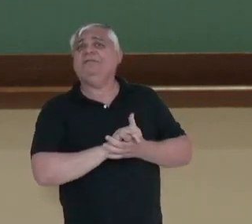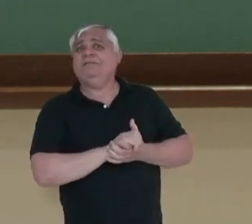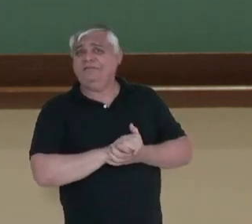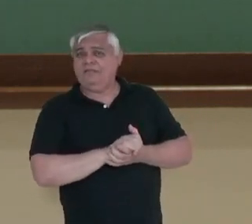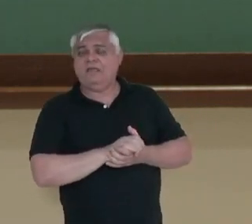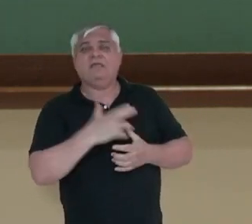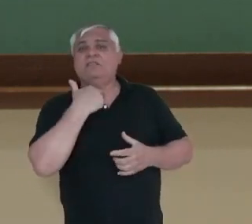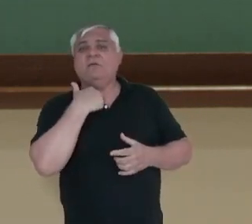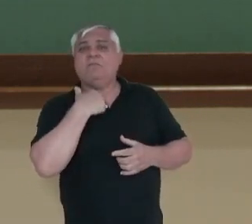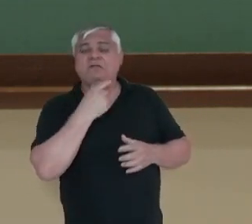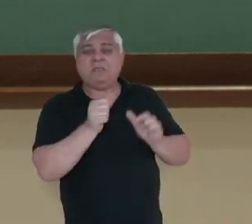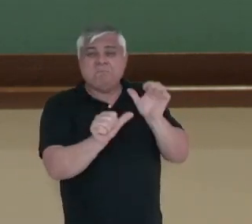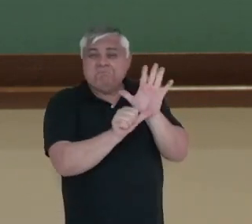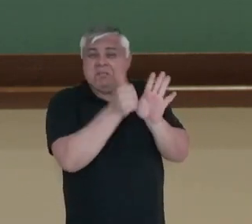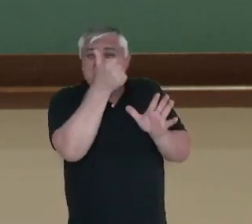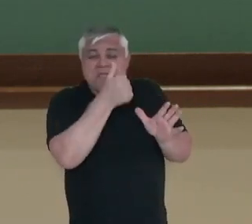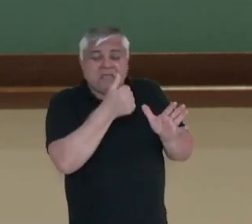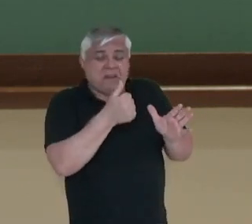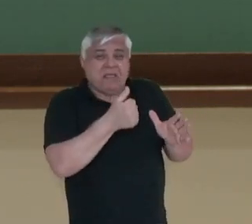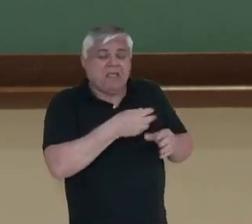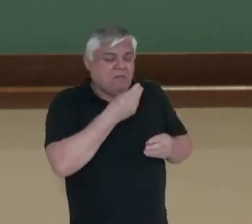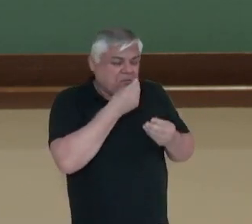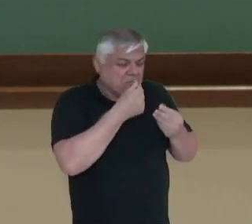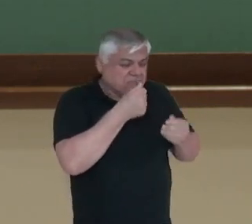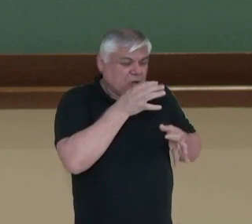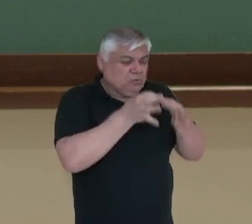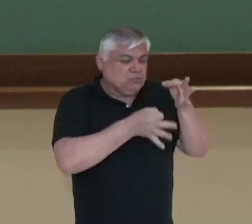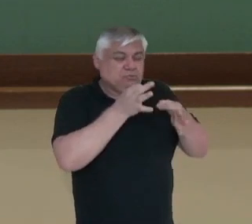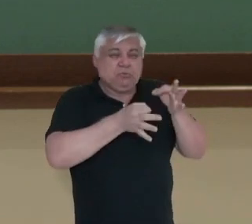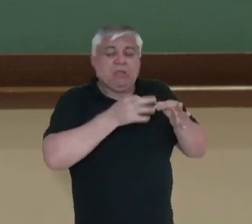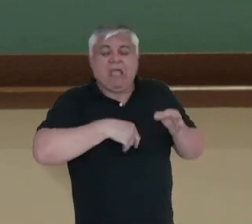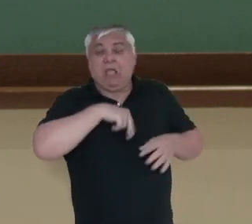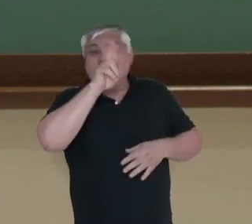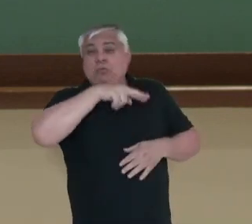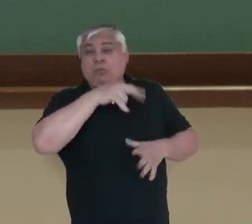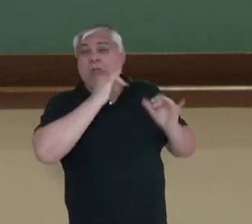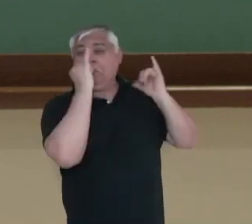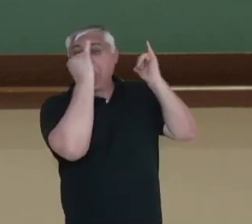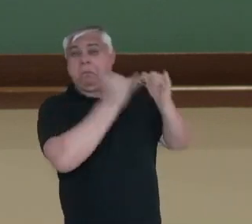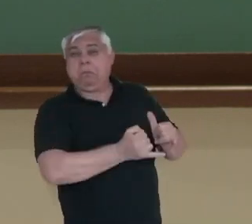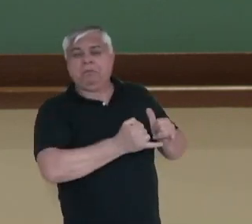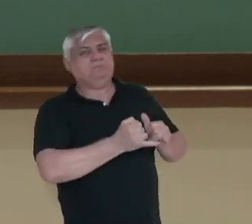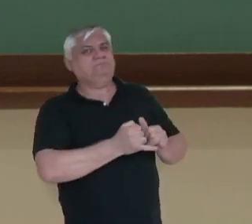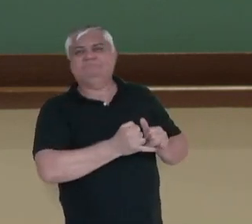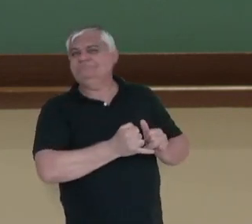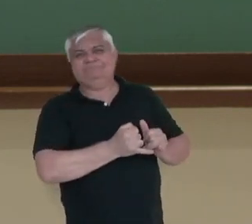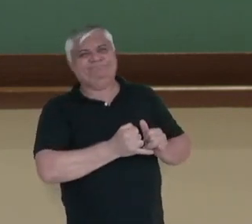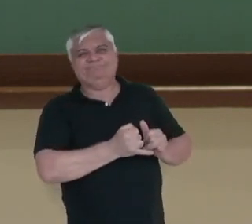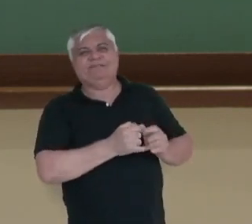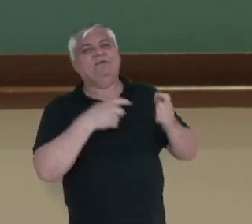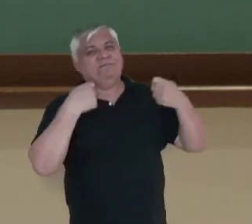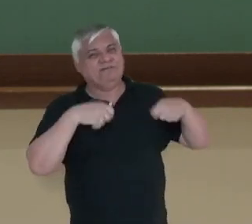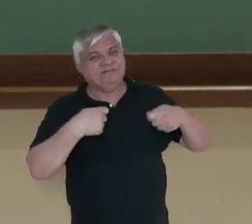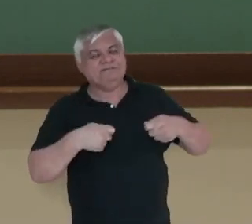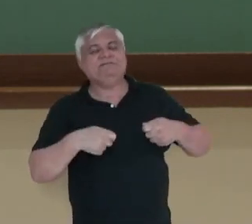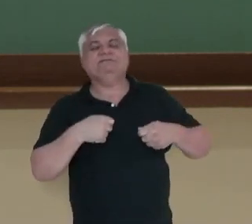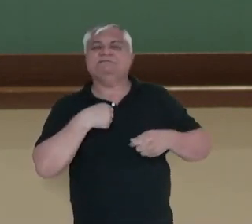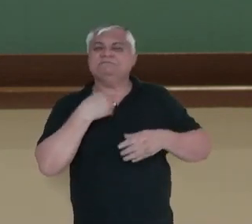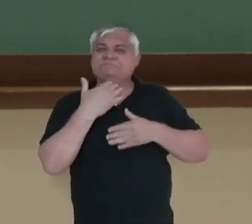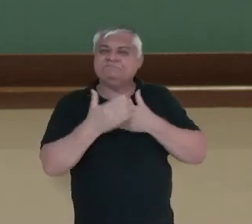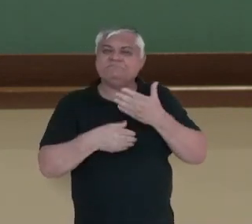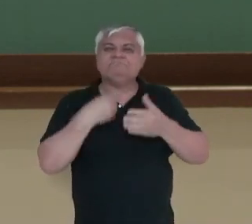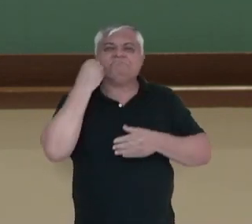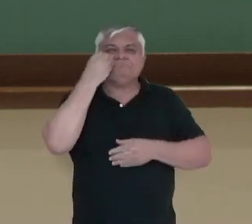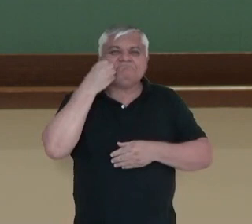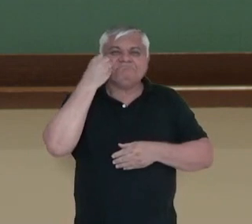de uma experiência particular um juízo universal, um juízo generalizante. E nós fazemos isso